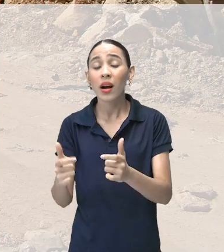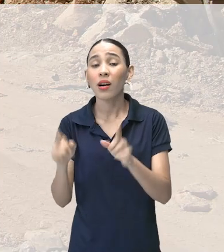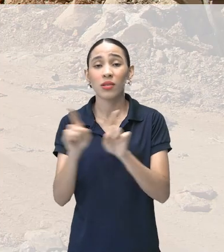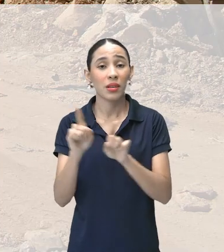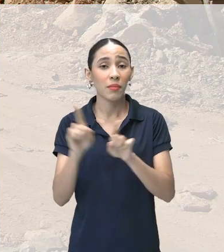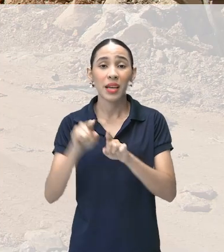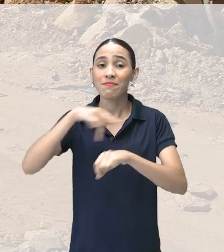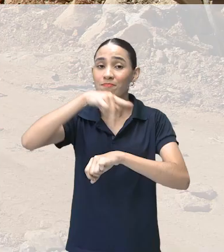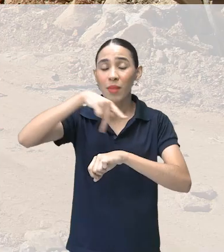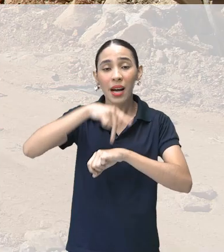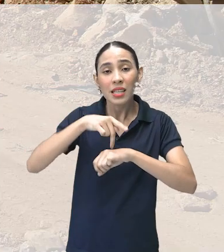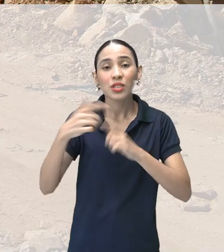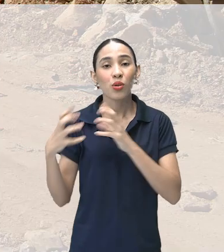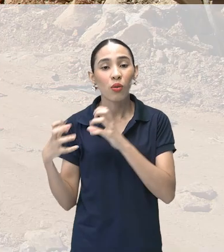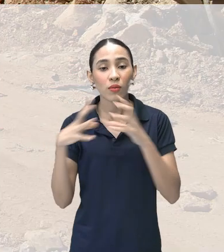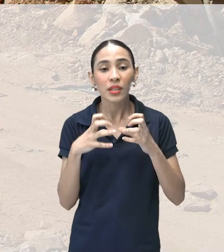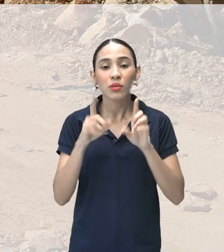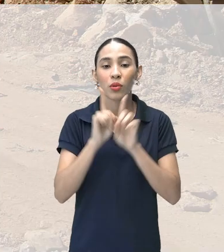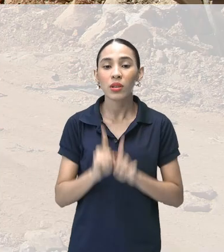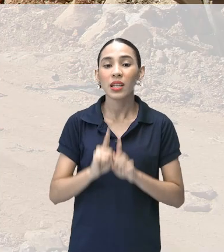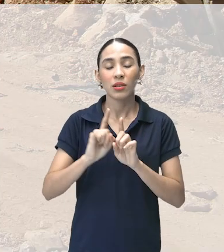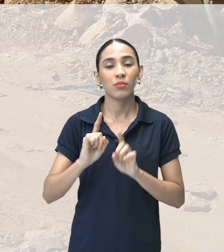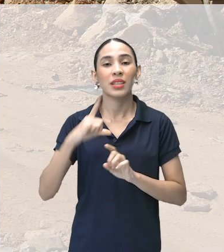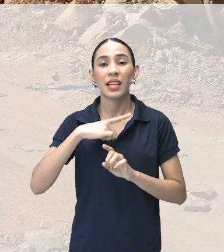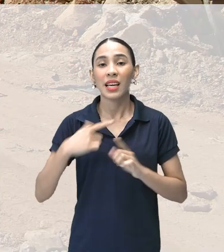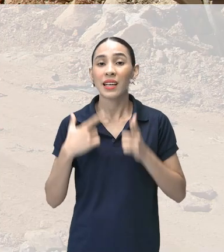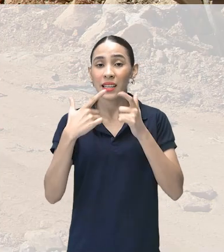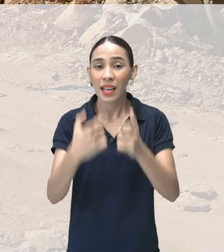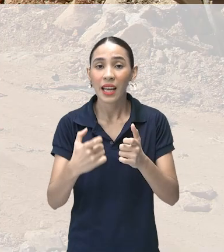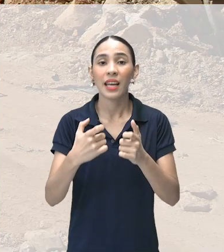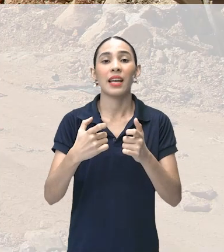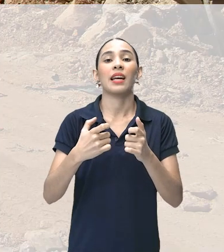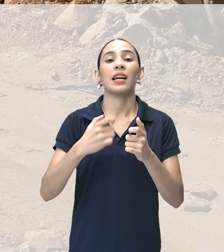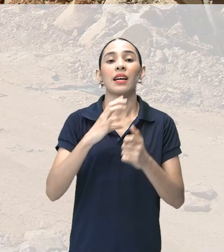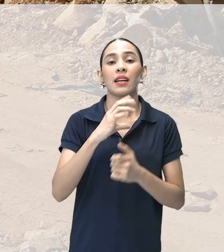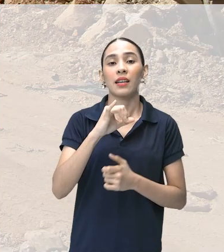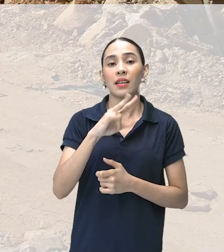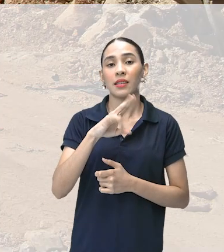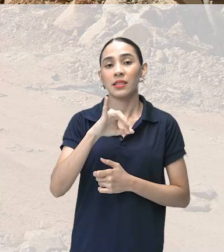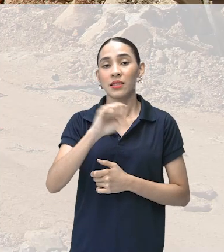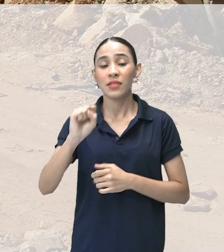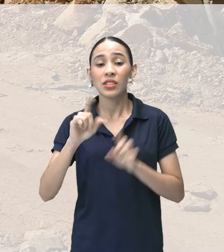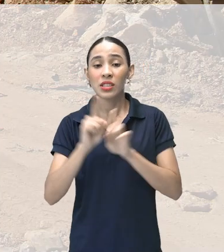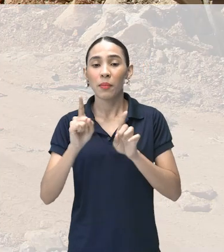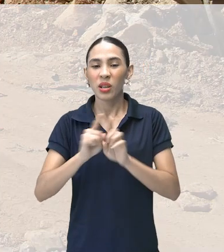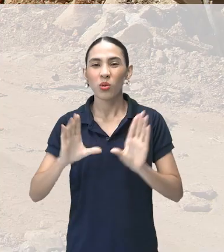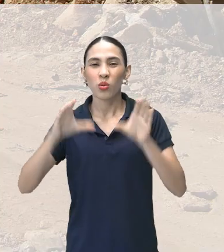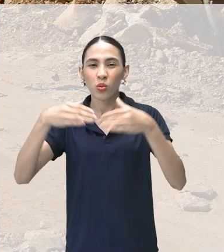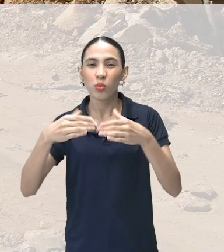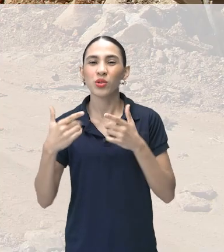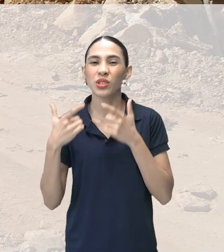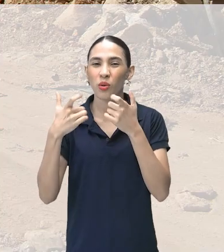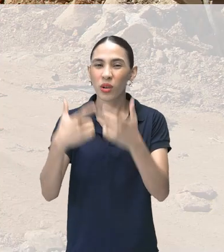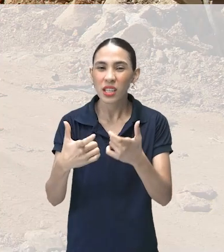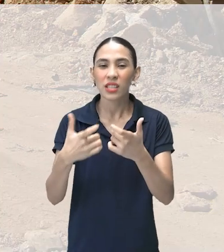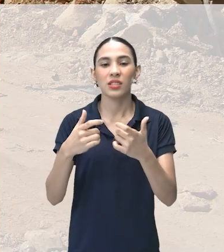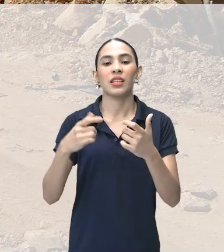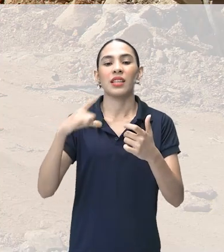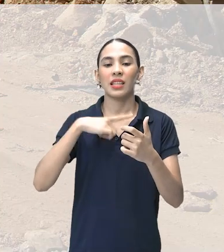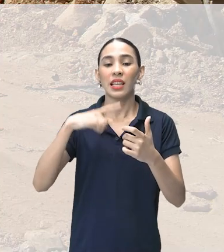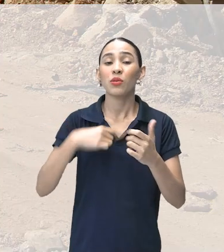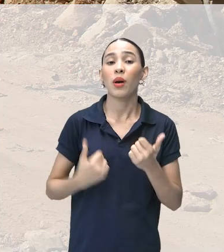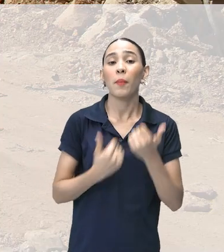no próprio país, podendo surgir guerras civis, assim como, né, facções que também acabam